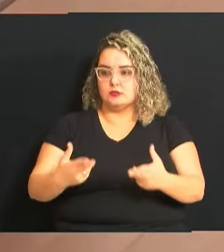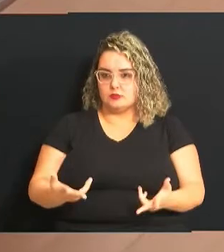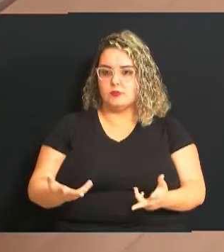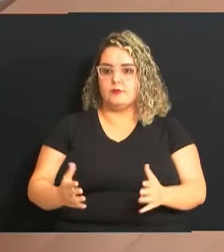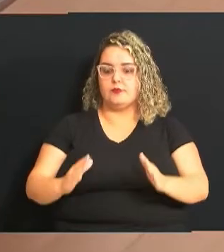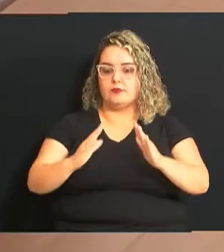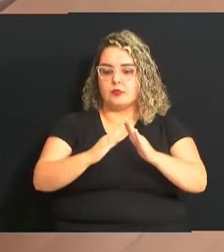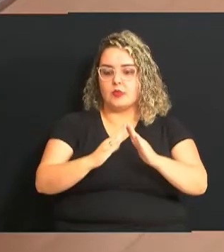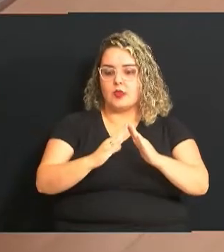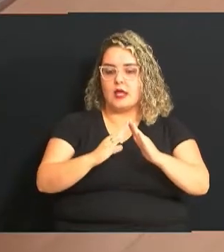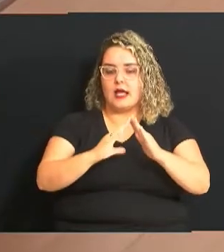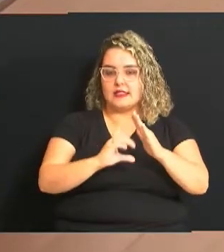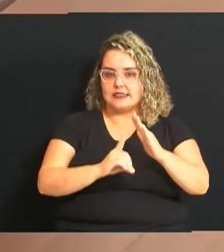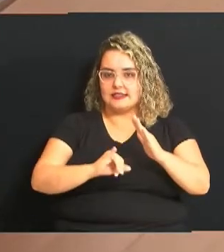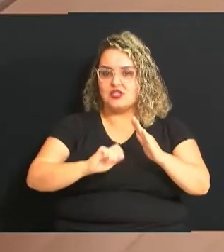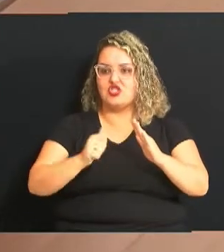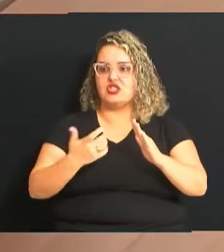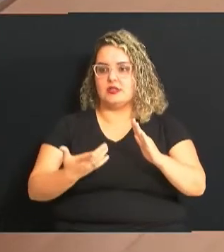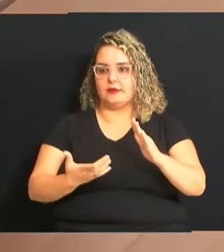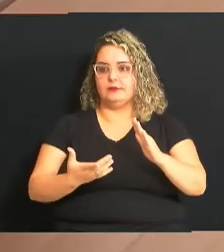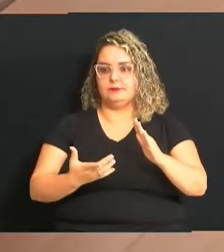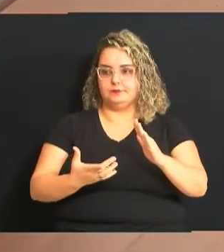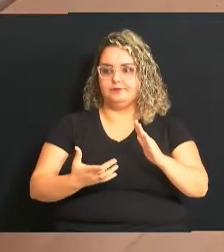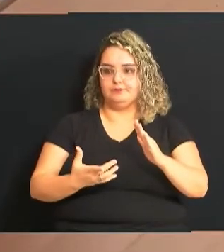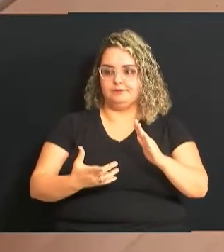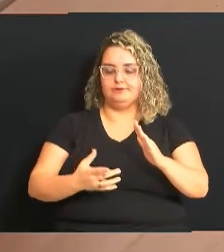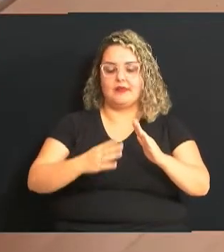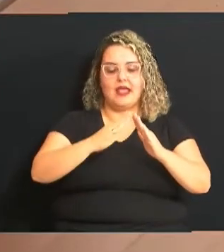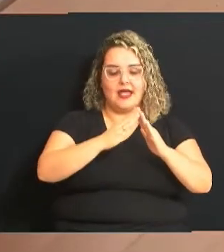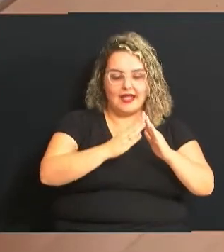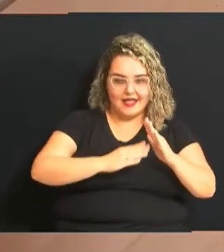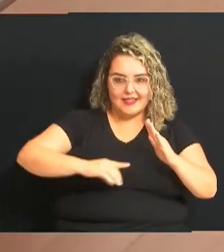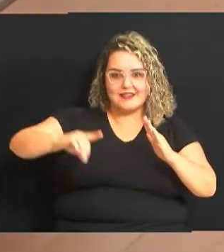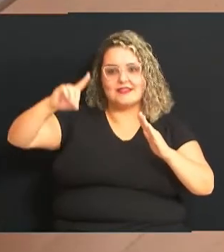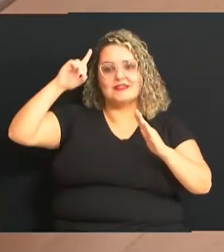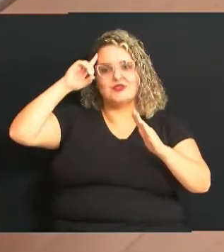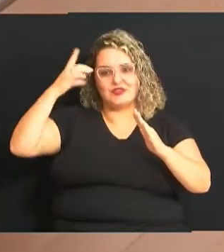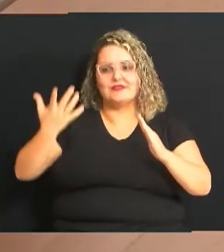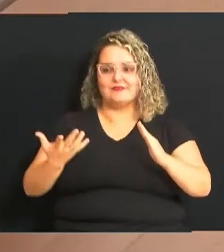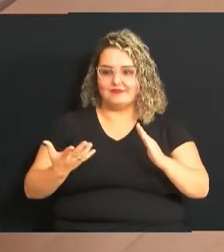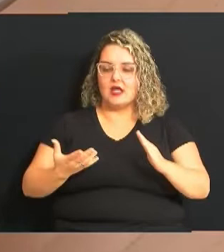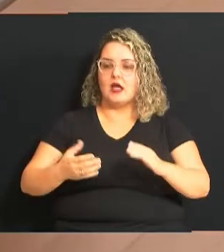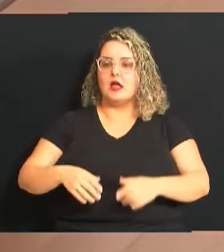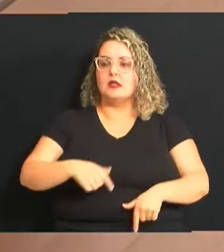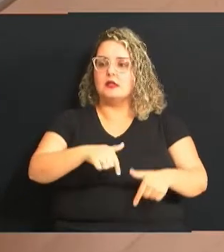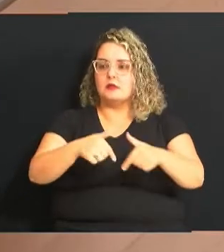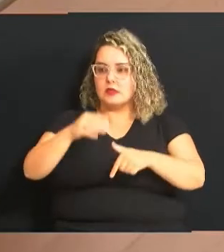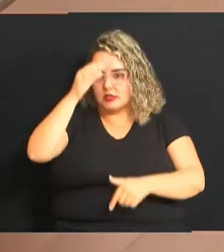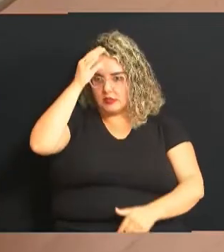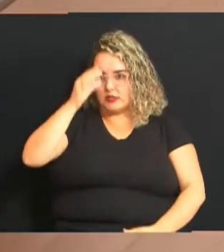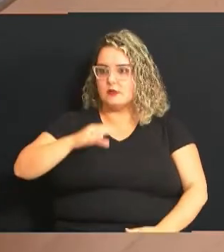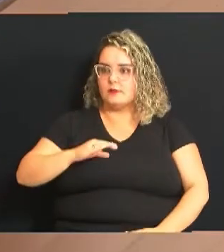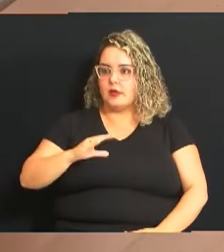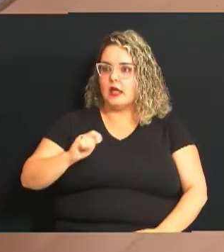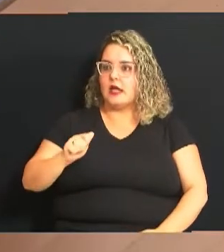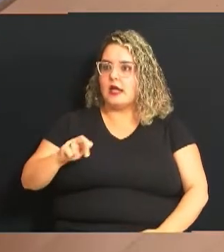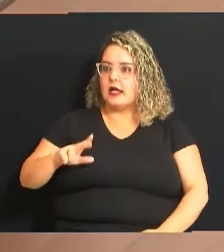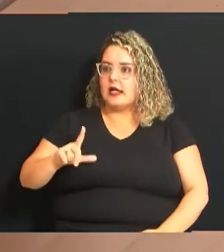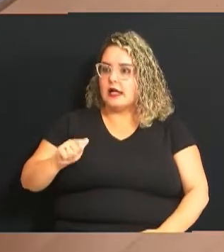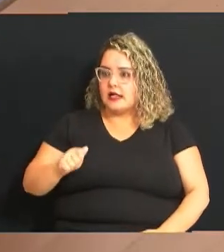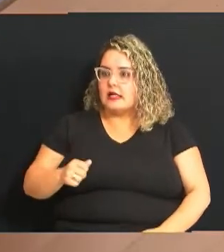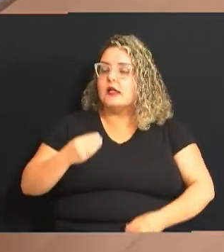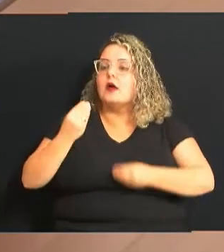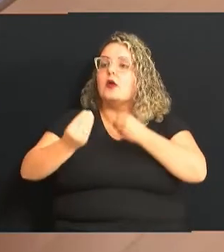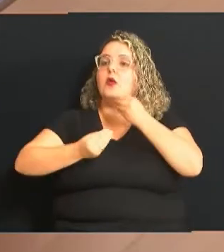para trabalhar essa questão da cidadania e tudo mais. Carla, fala um pouquinho mais para a gente de como deve